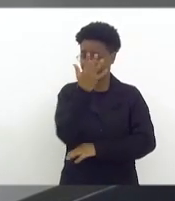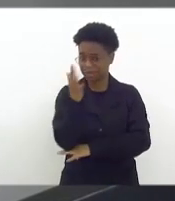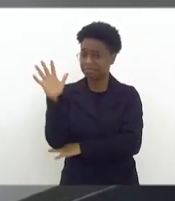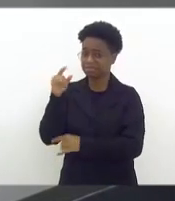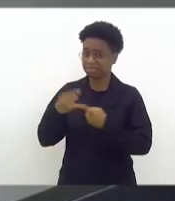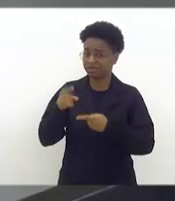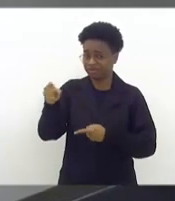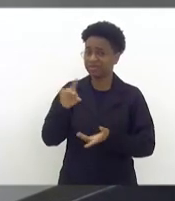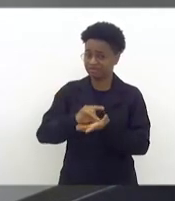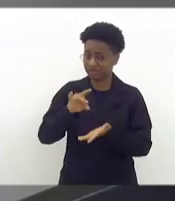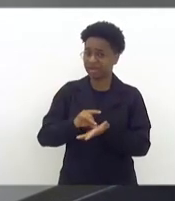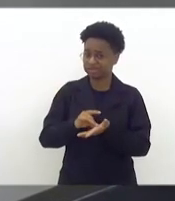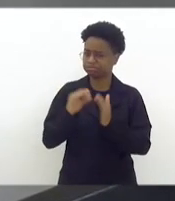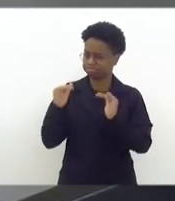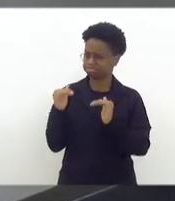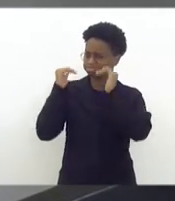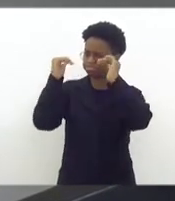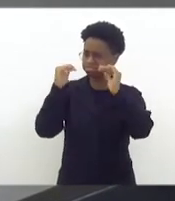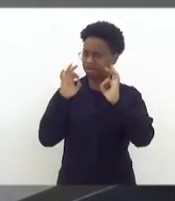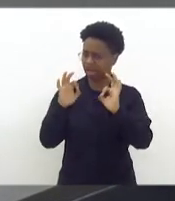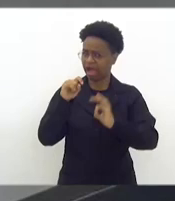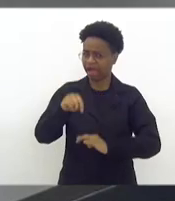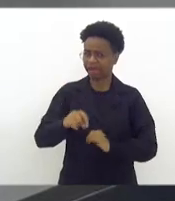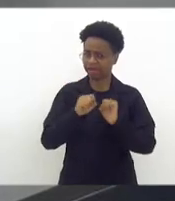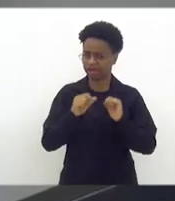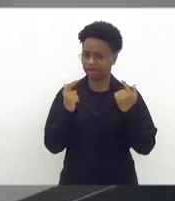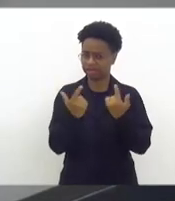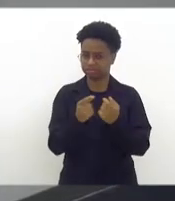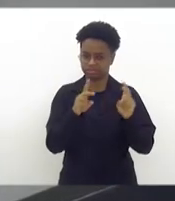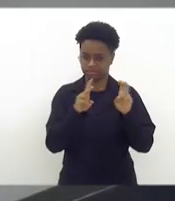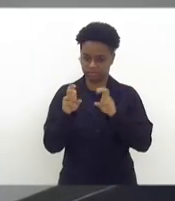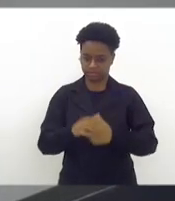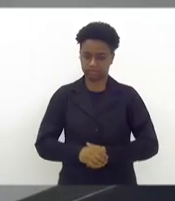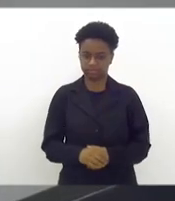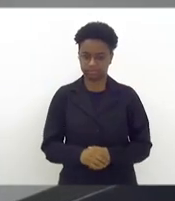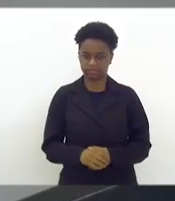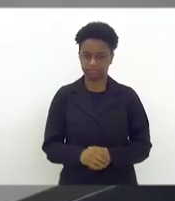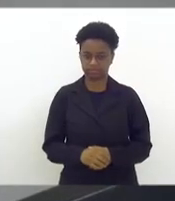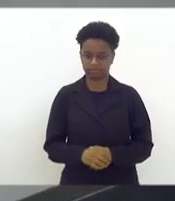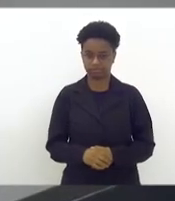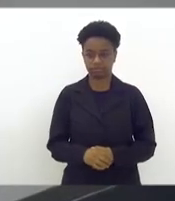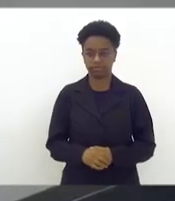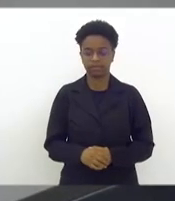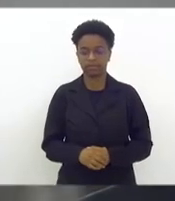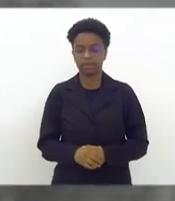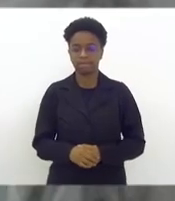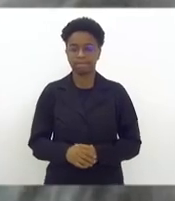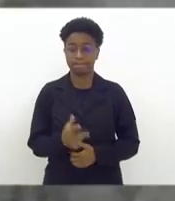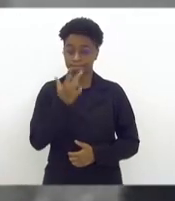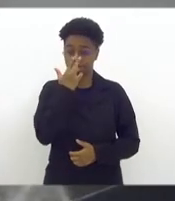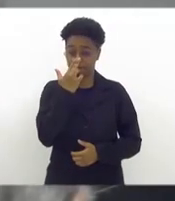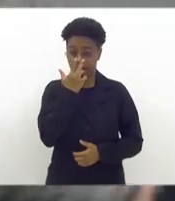de fato, é um mestre aqui da Assembleia sobre a temática. Me parece, numa análise